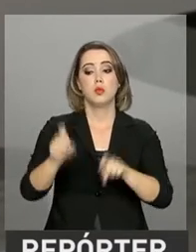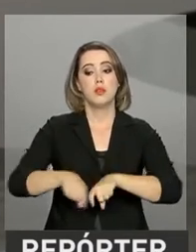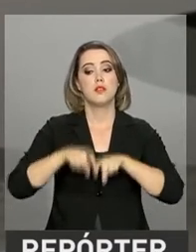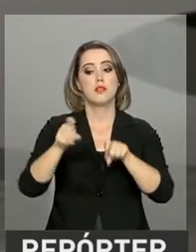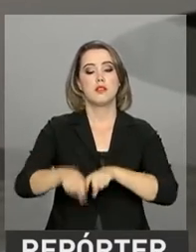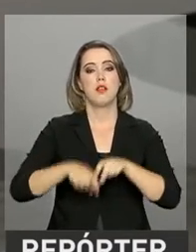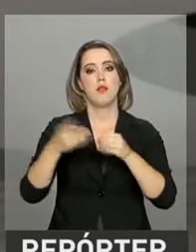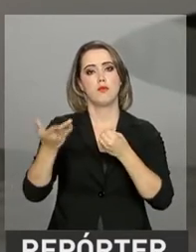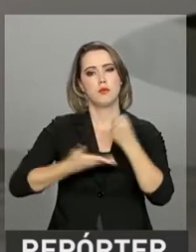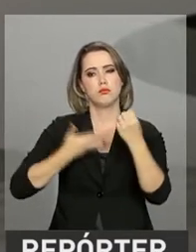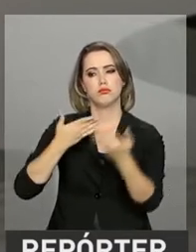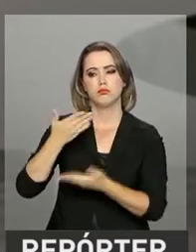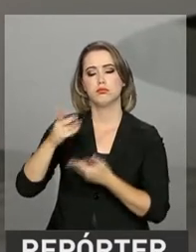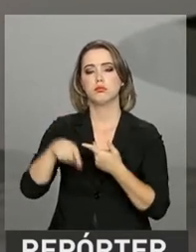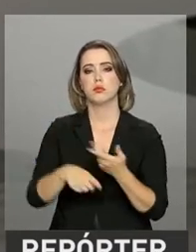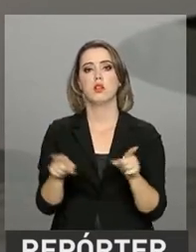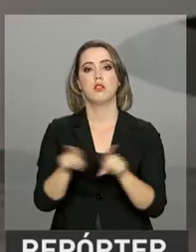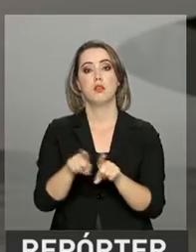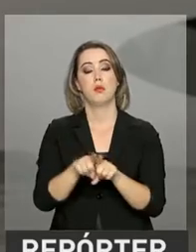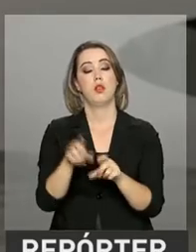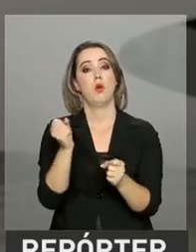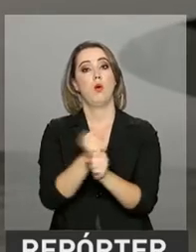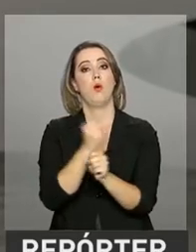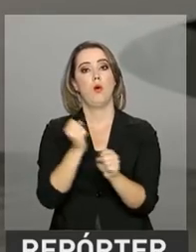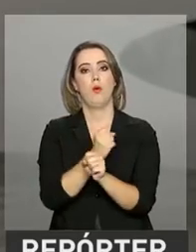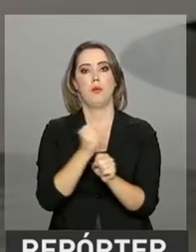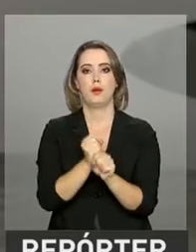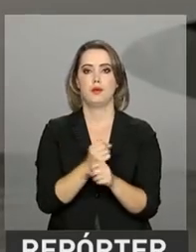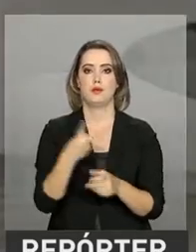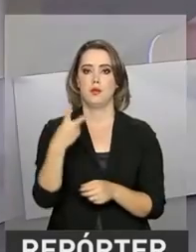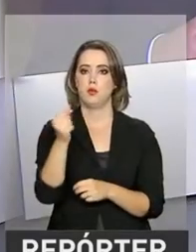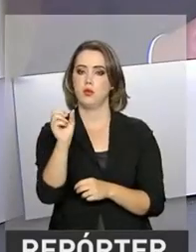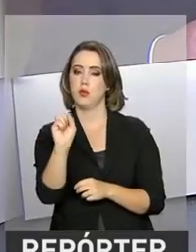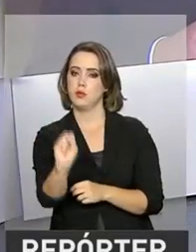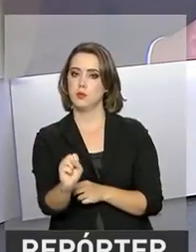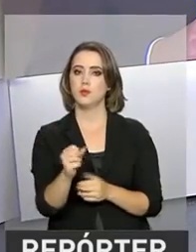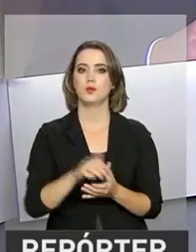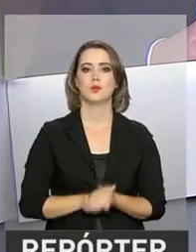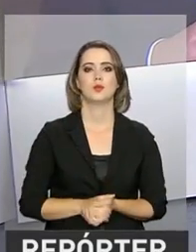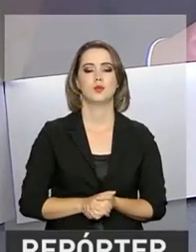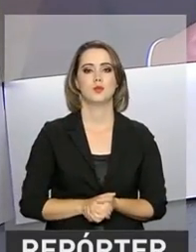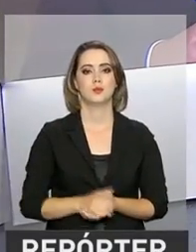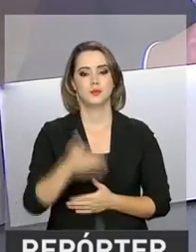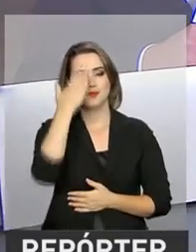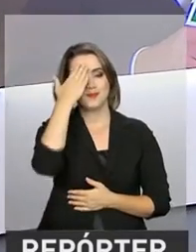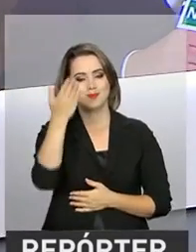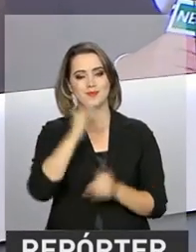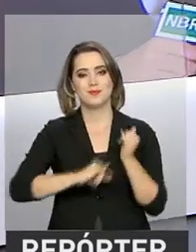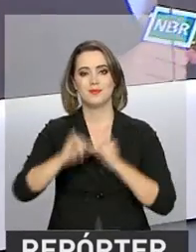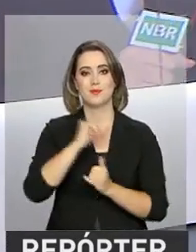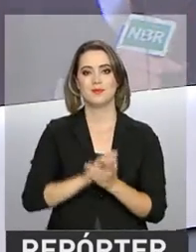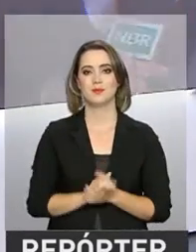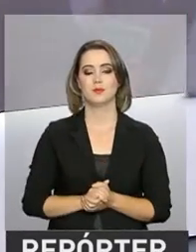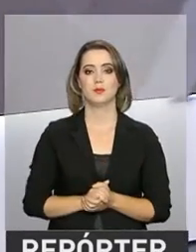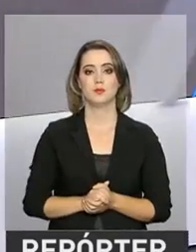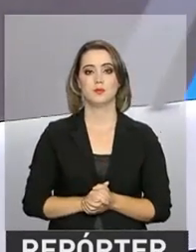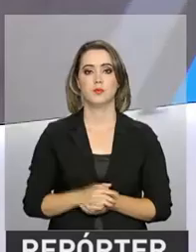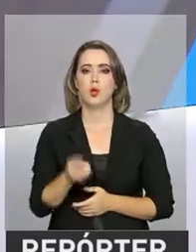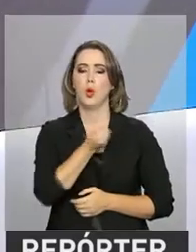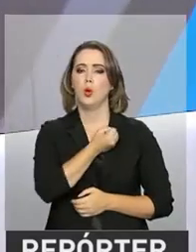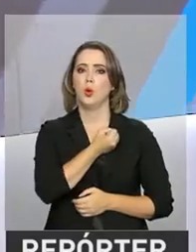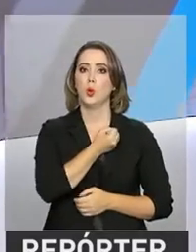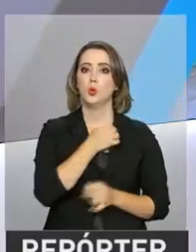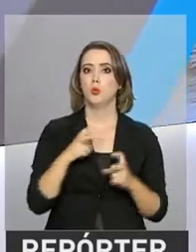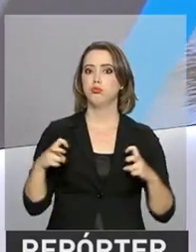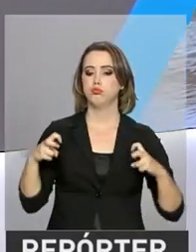e de obras de infraestrutura eu voto com você roberto tá certo nem obrigado por essas informações e o número de